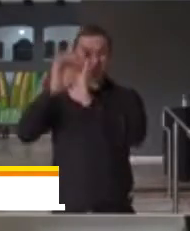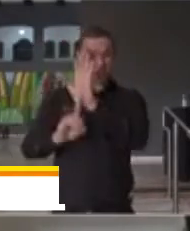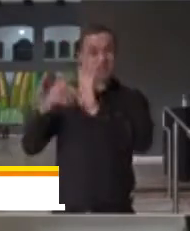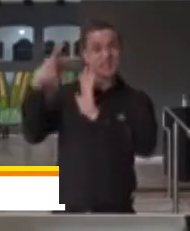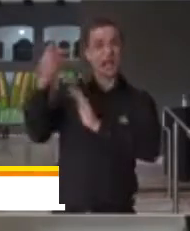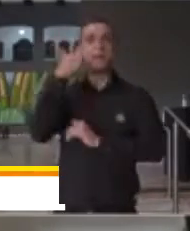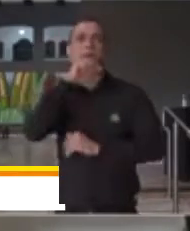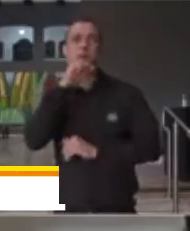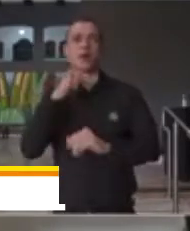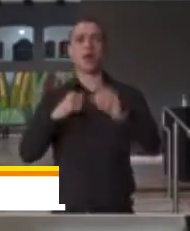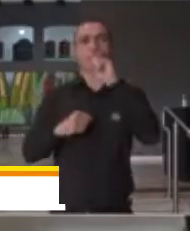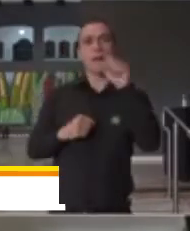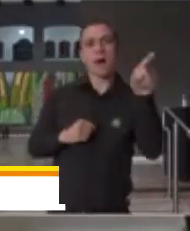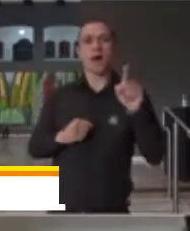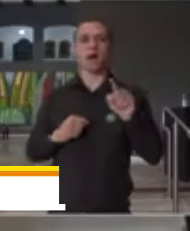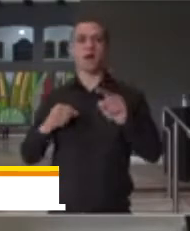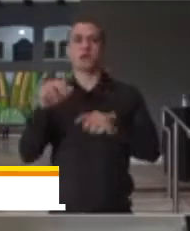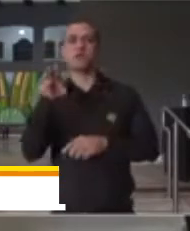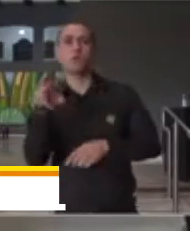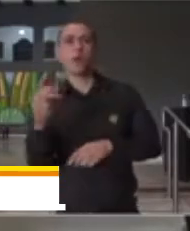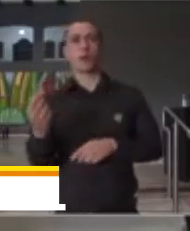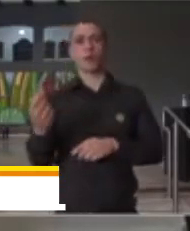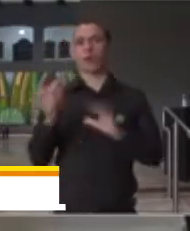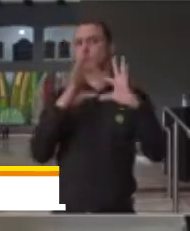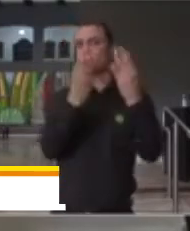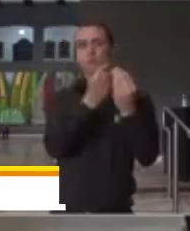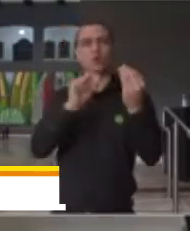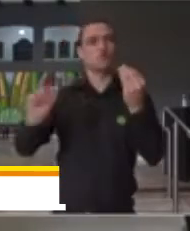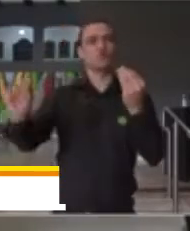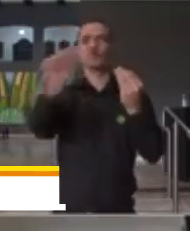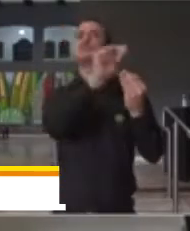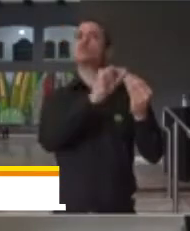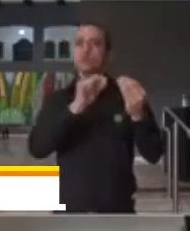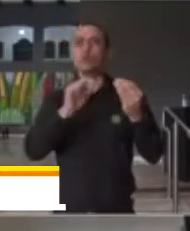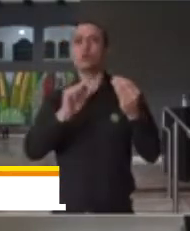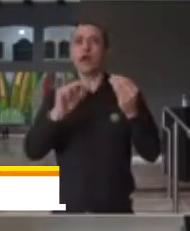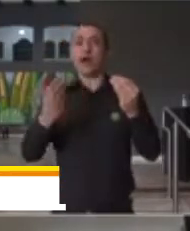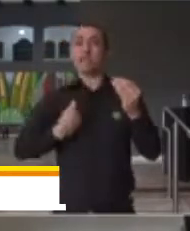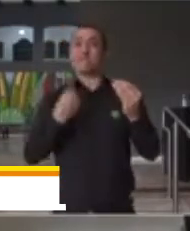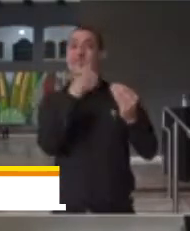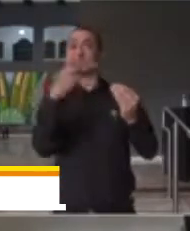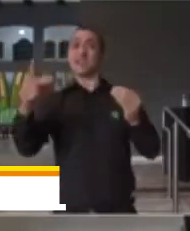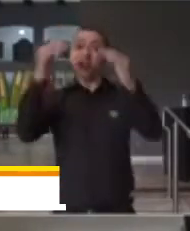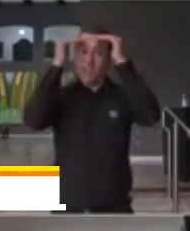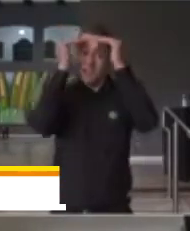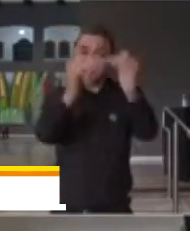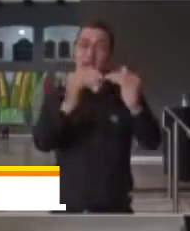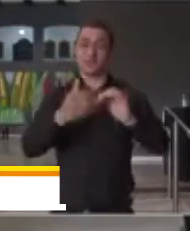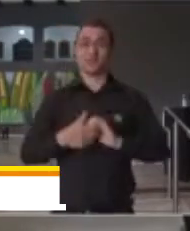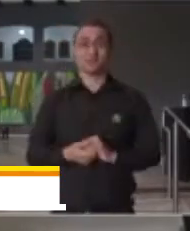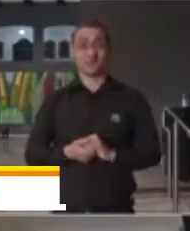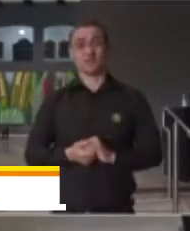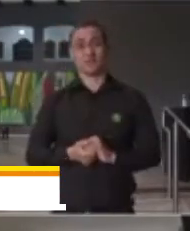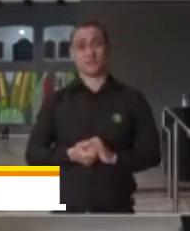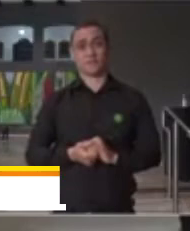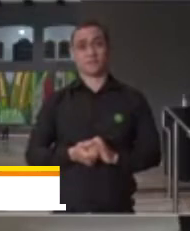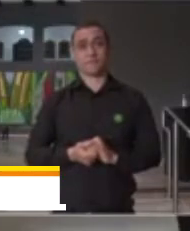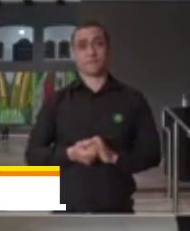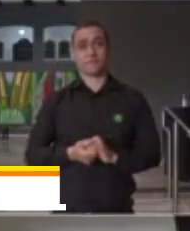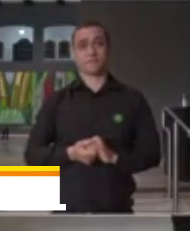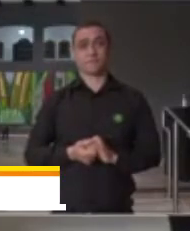sua mãe do seu pai dos seus irmãos dos seus familiares me respeite a vida